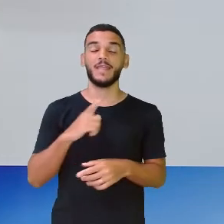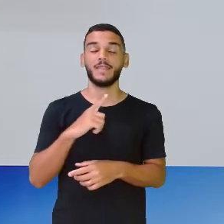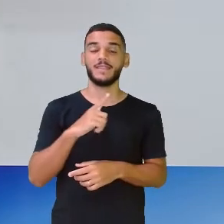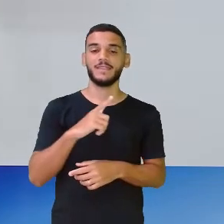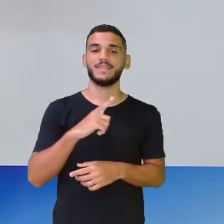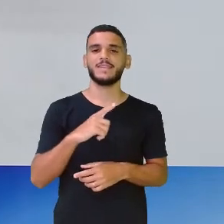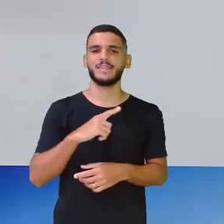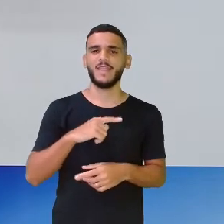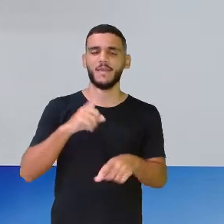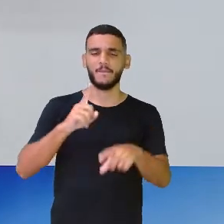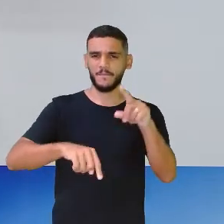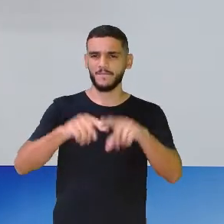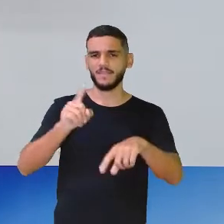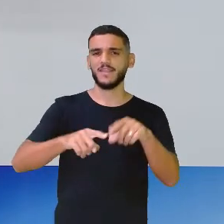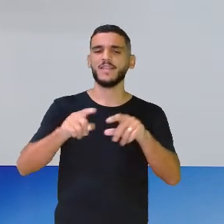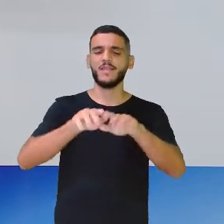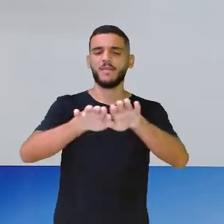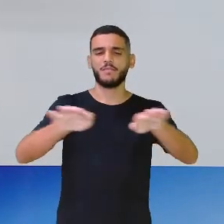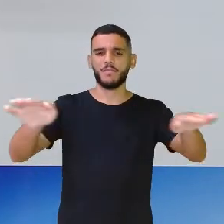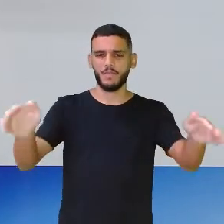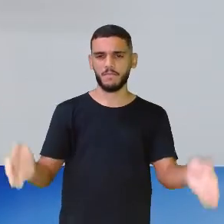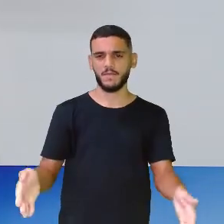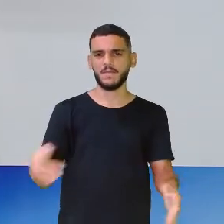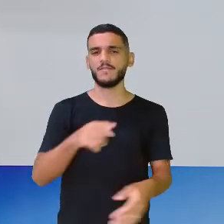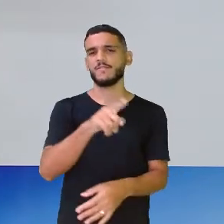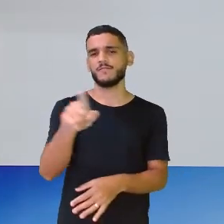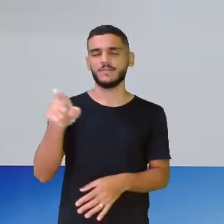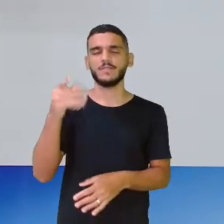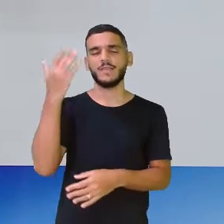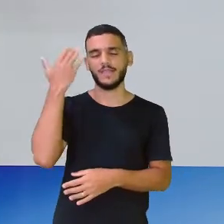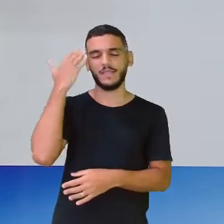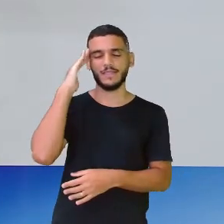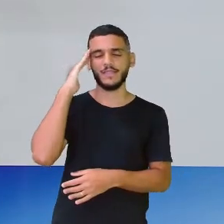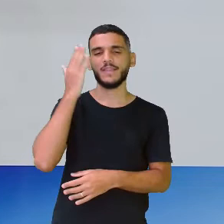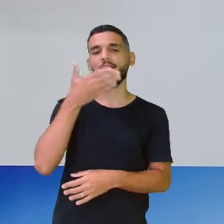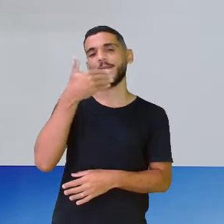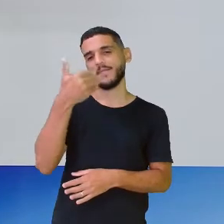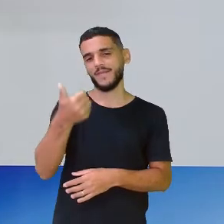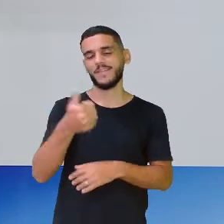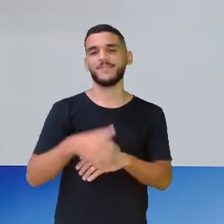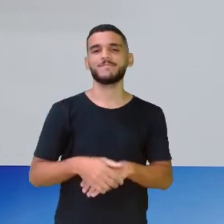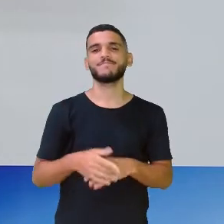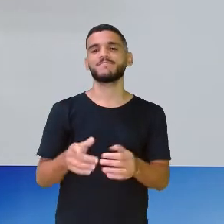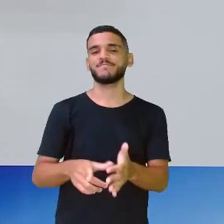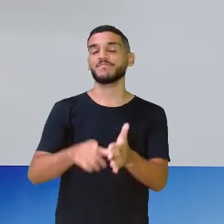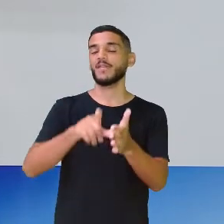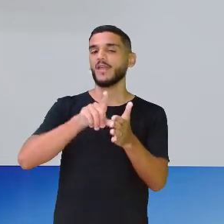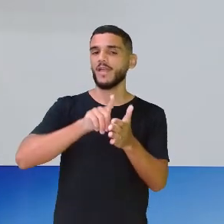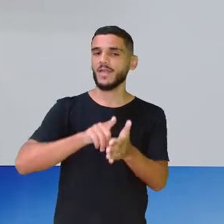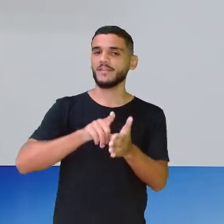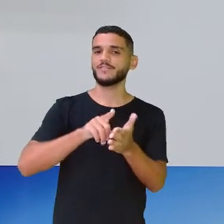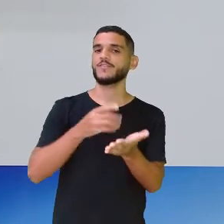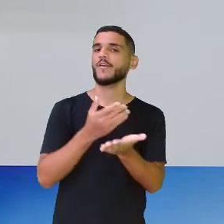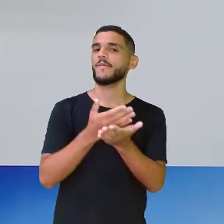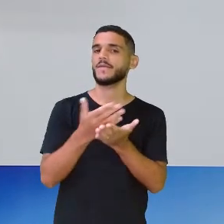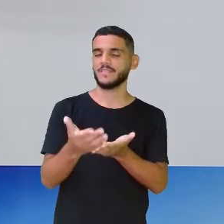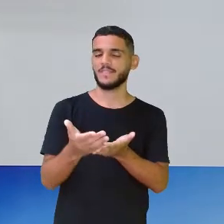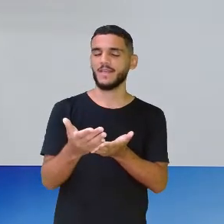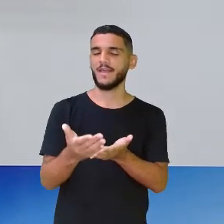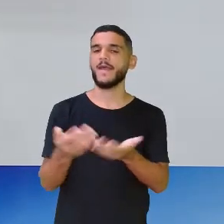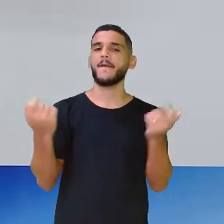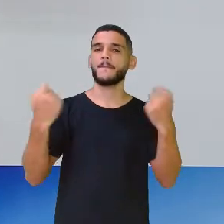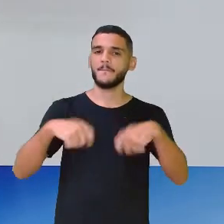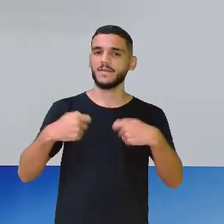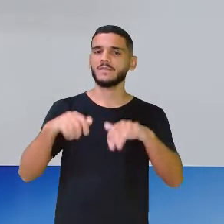para ajudar você a entender melhor, tá? Antes de começar a nossa aula, eu tenho os recadinhos, né?